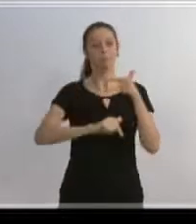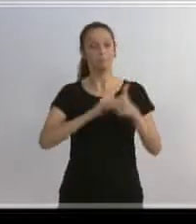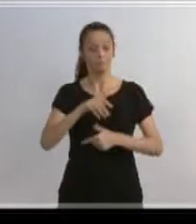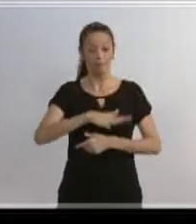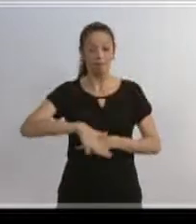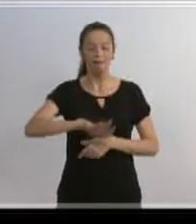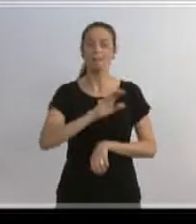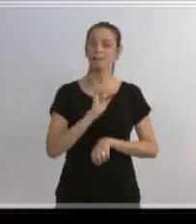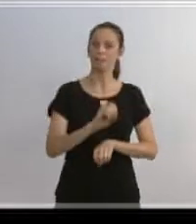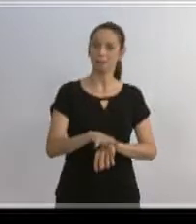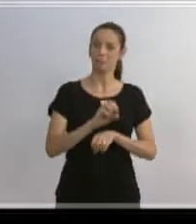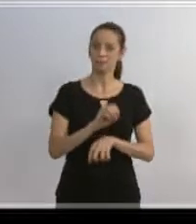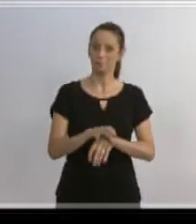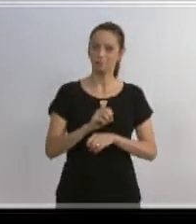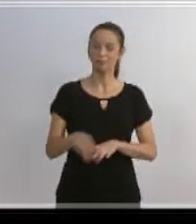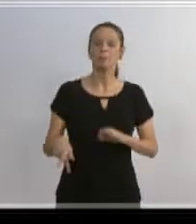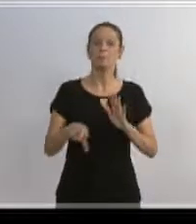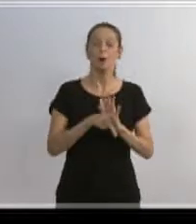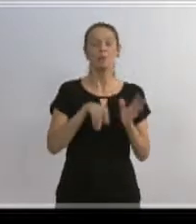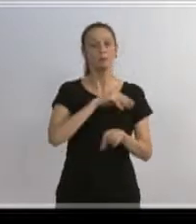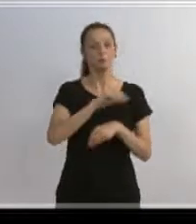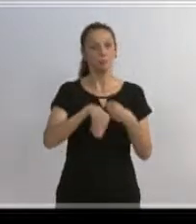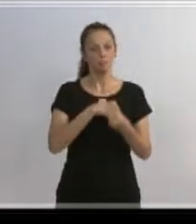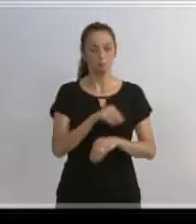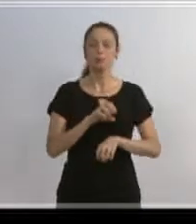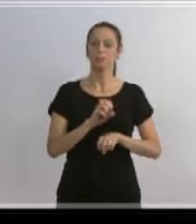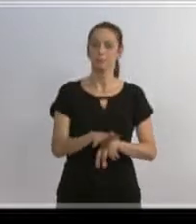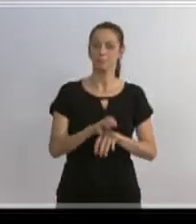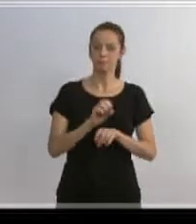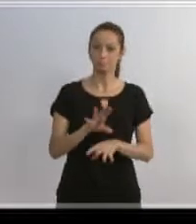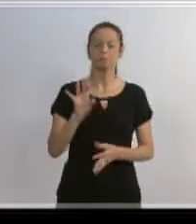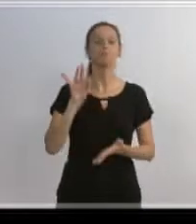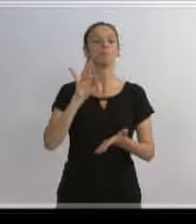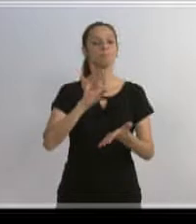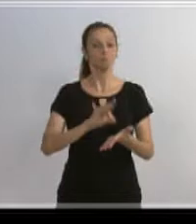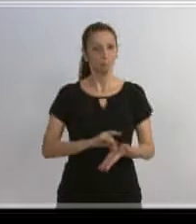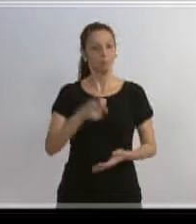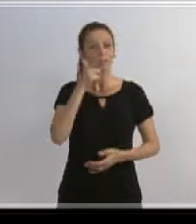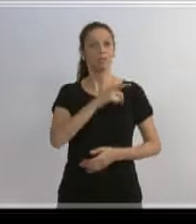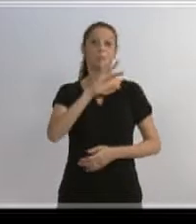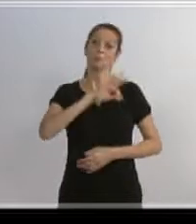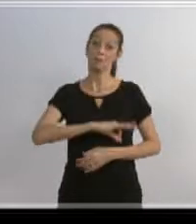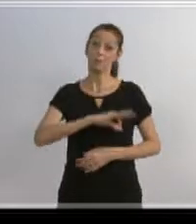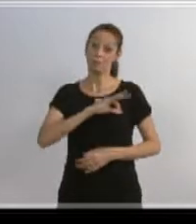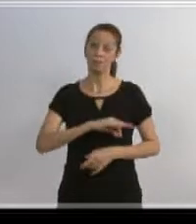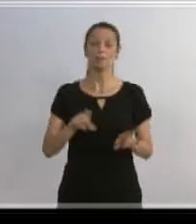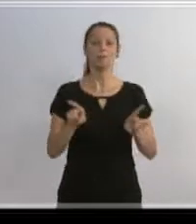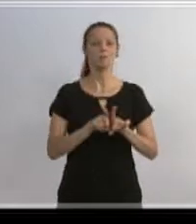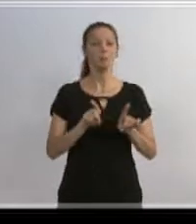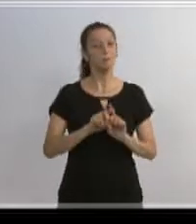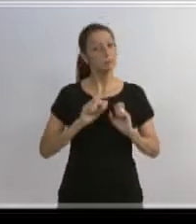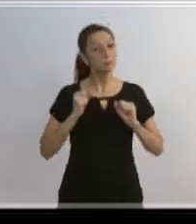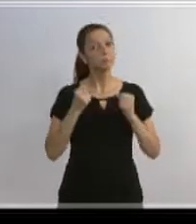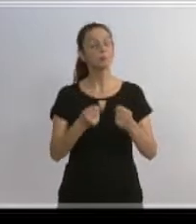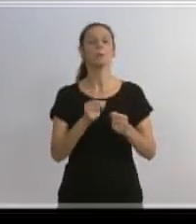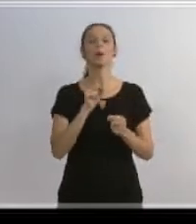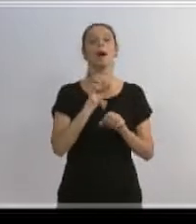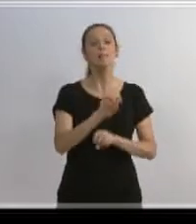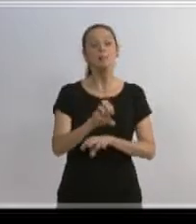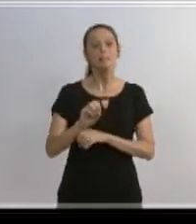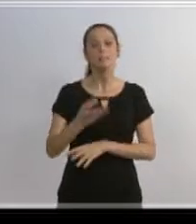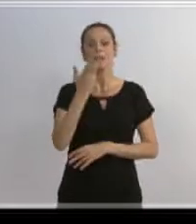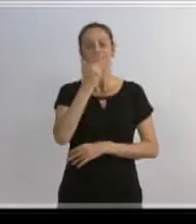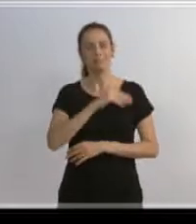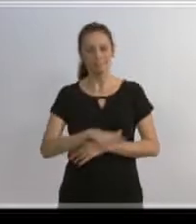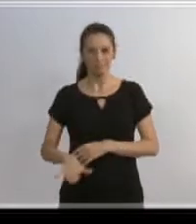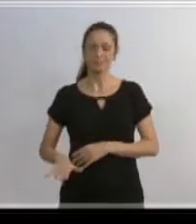a todos que da educação fazem, sim, a sua fonte de renda ou dedicam seu tempo para instruir o próximo. Parabéns